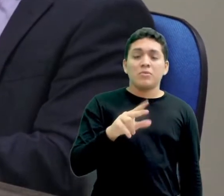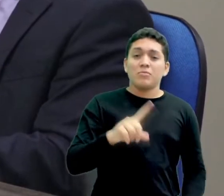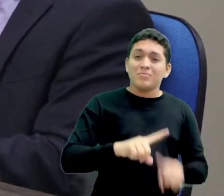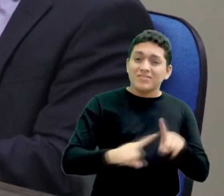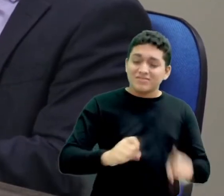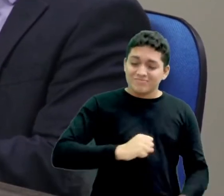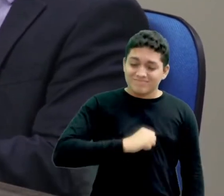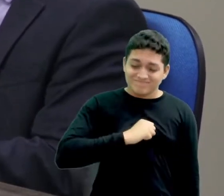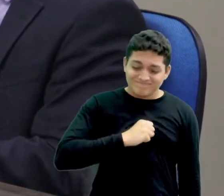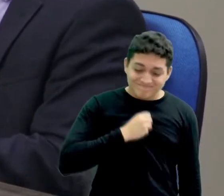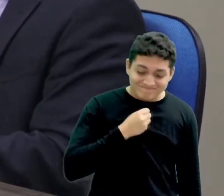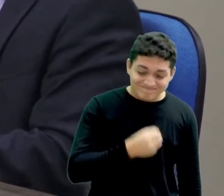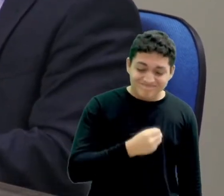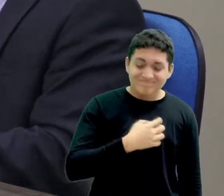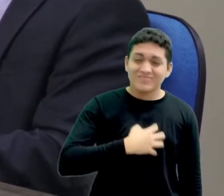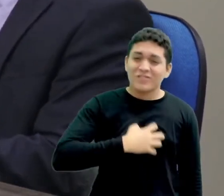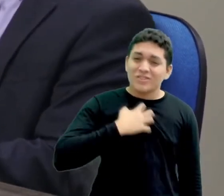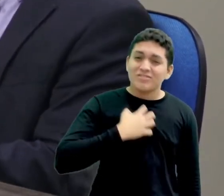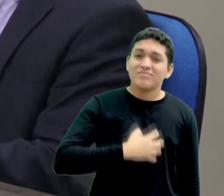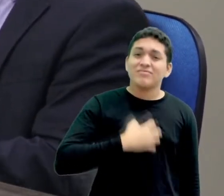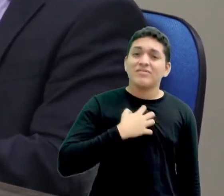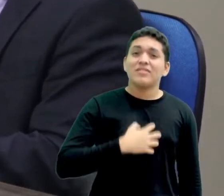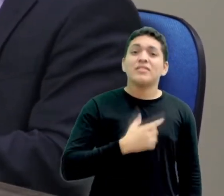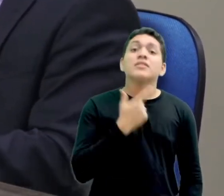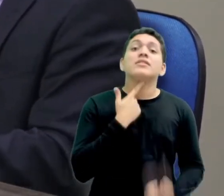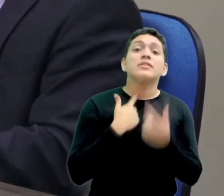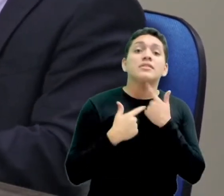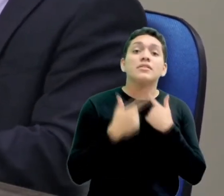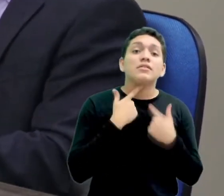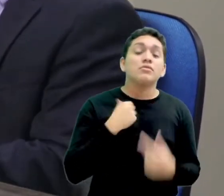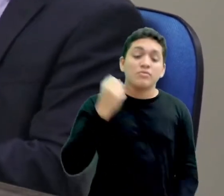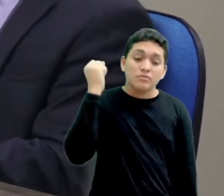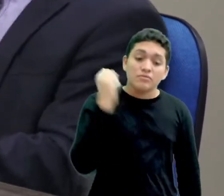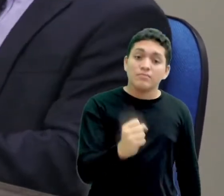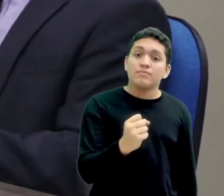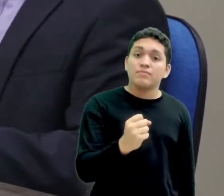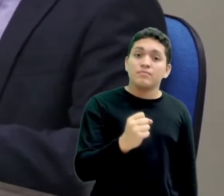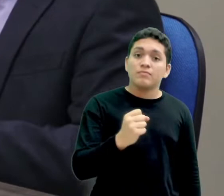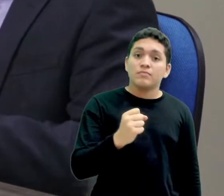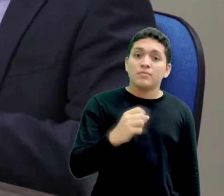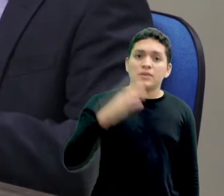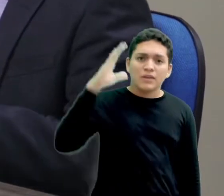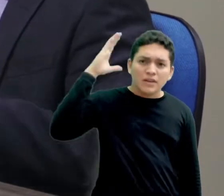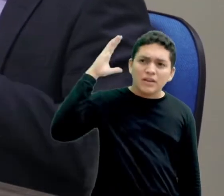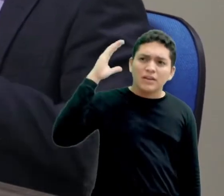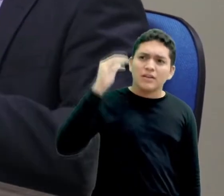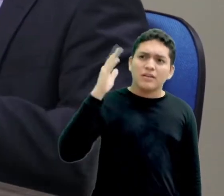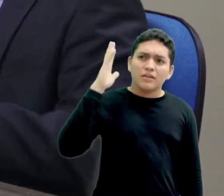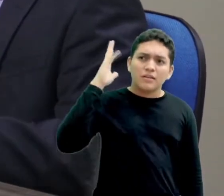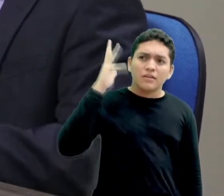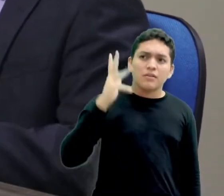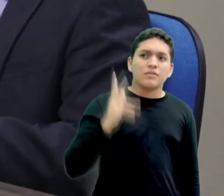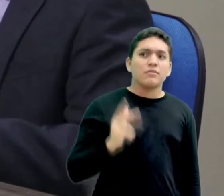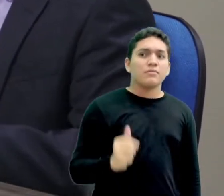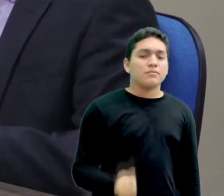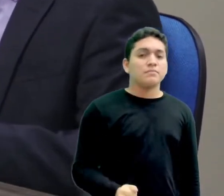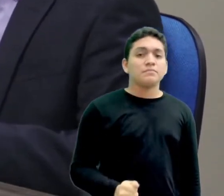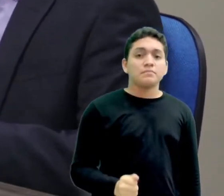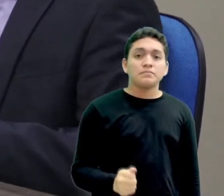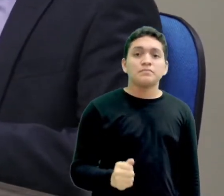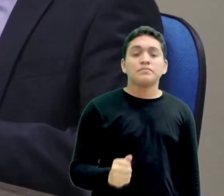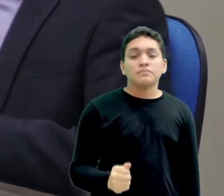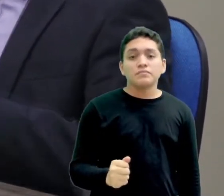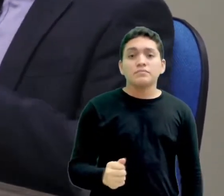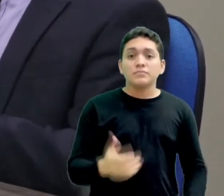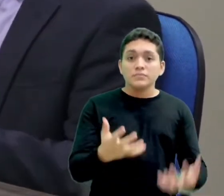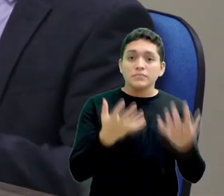uma vontade imensa de matá-lo. Isso é o Caim legalista. O Caim que Jesus está, vamos colocar nesse aspecto,